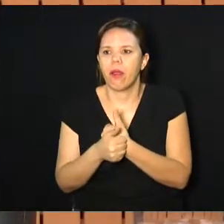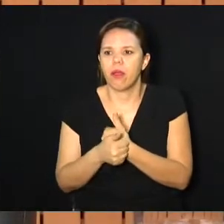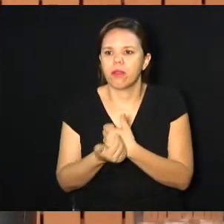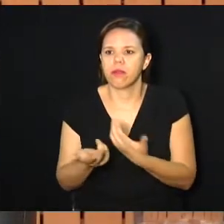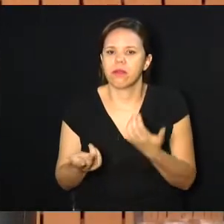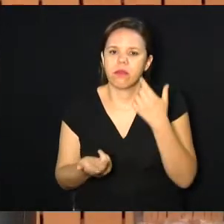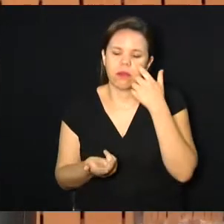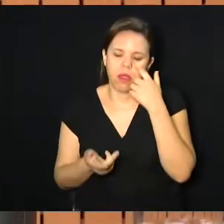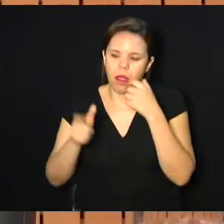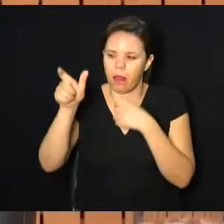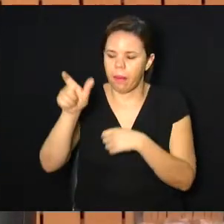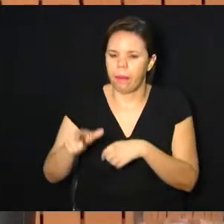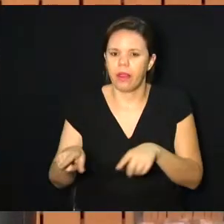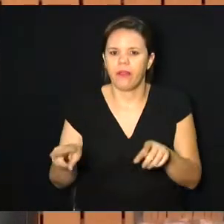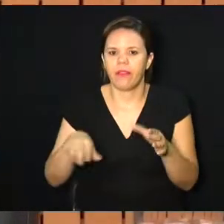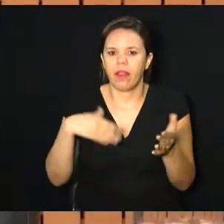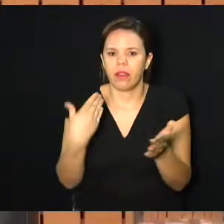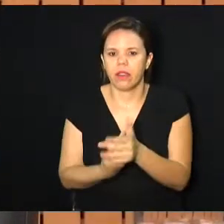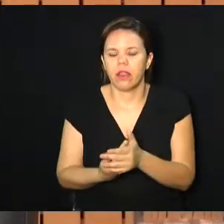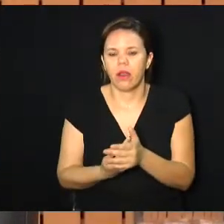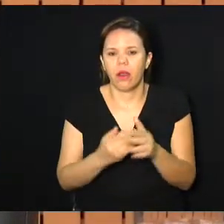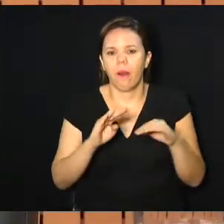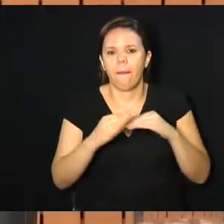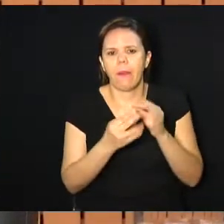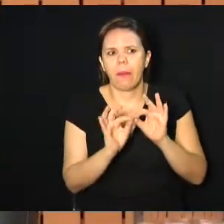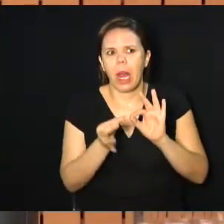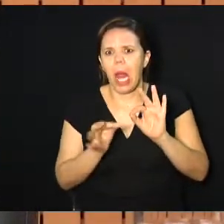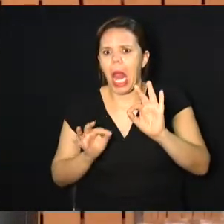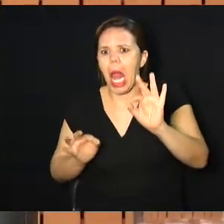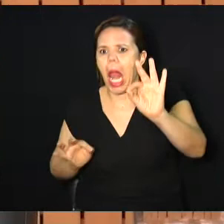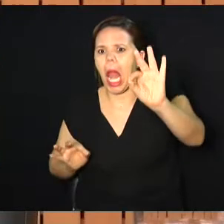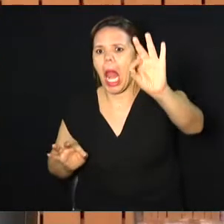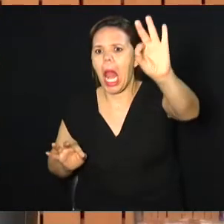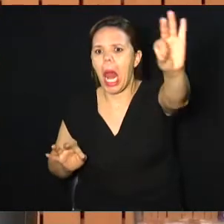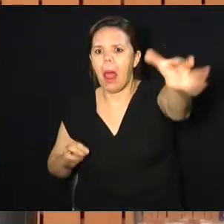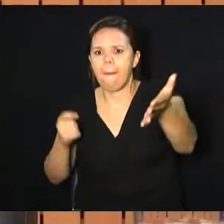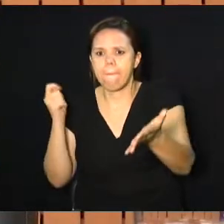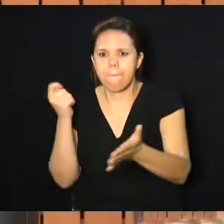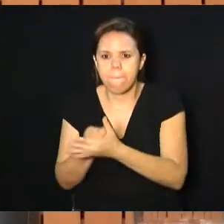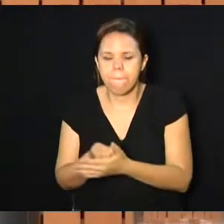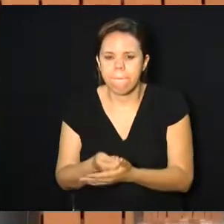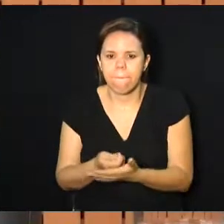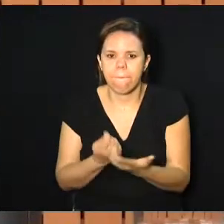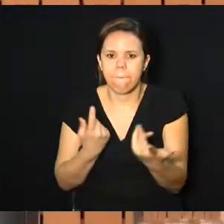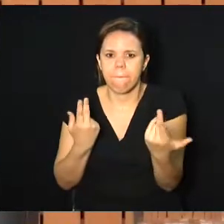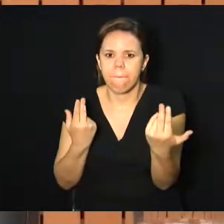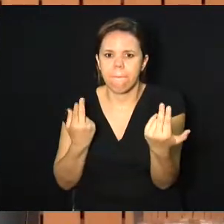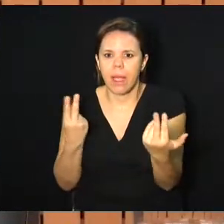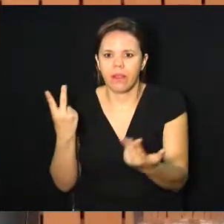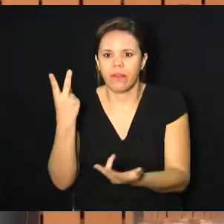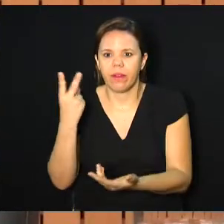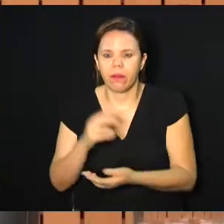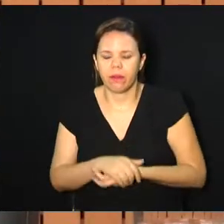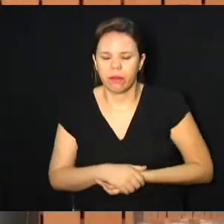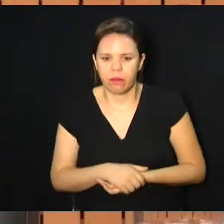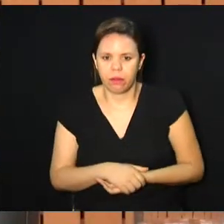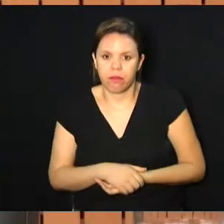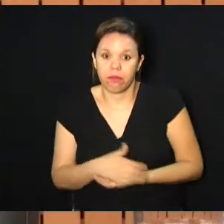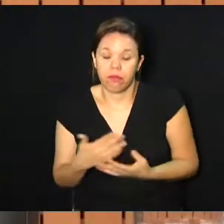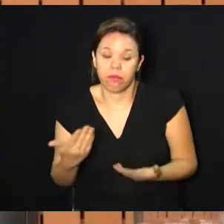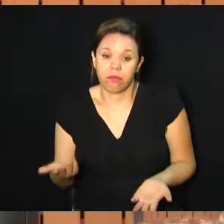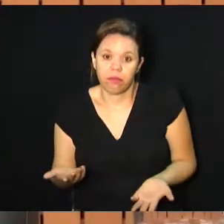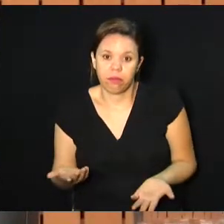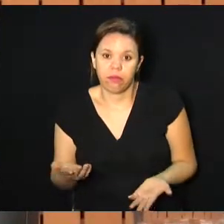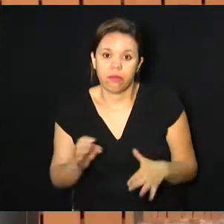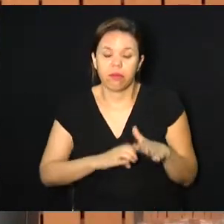o passageiro que vai até o Vida Nova, que é mais 25 quilômetros para frente, paga o mesmo valor. Então, e